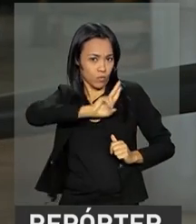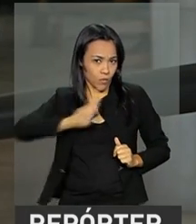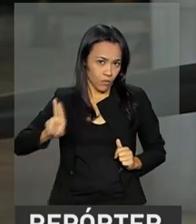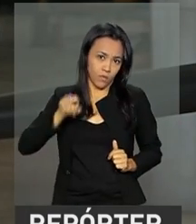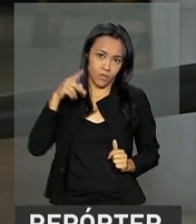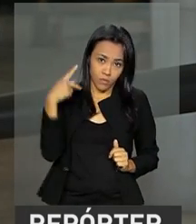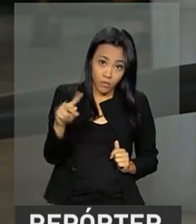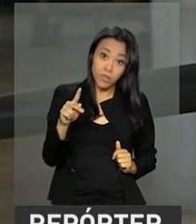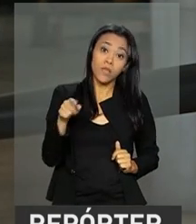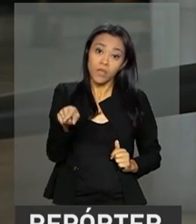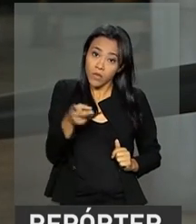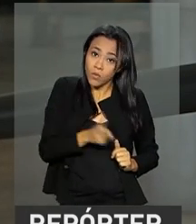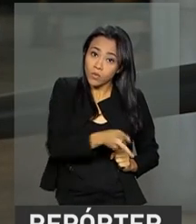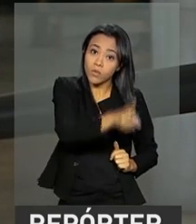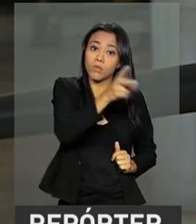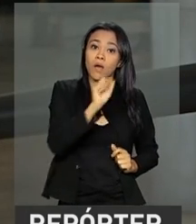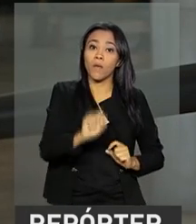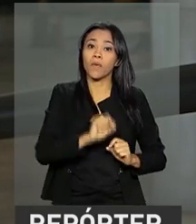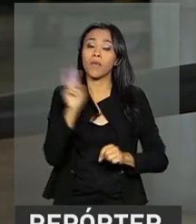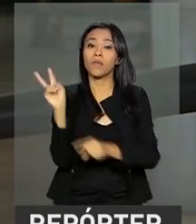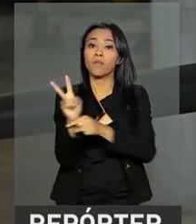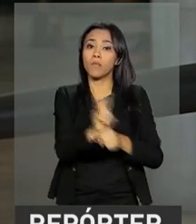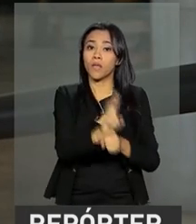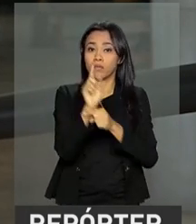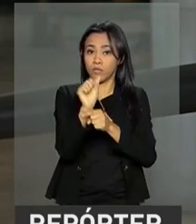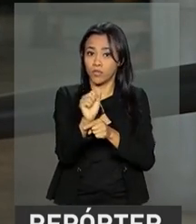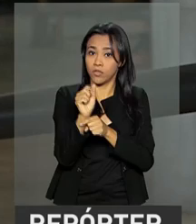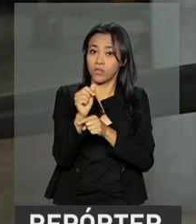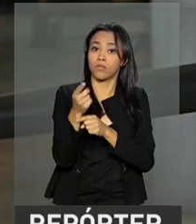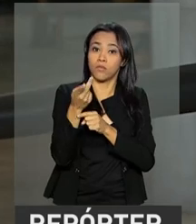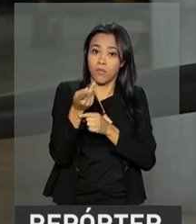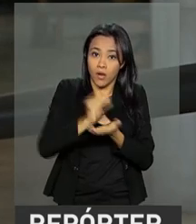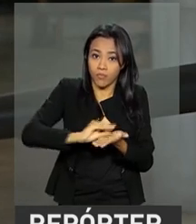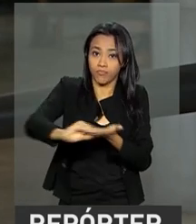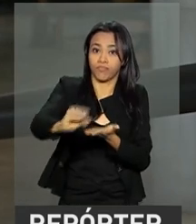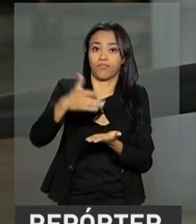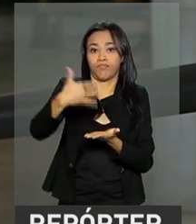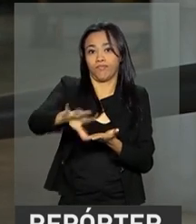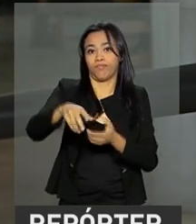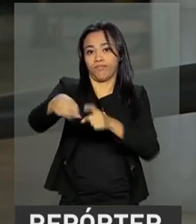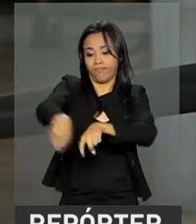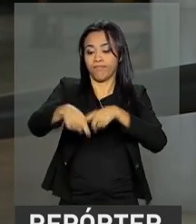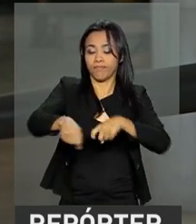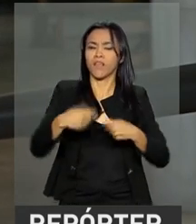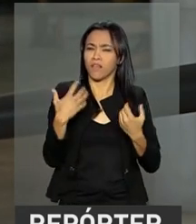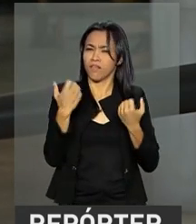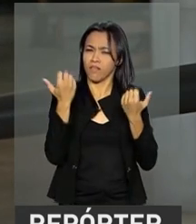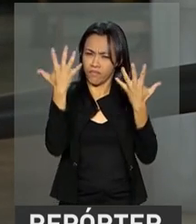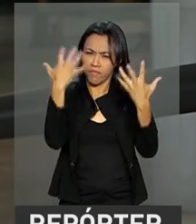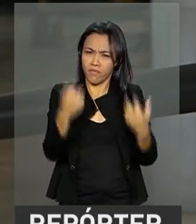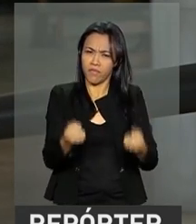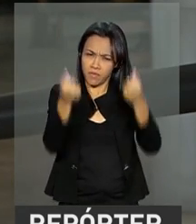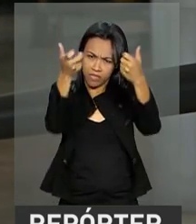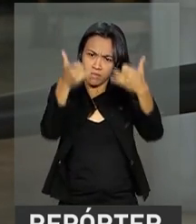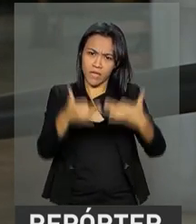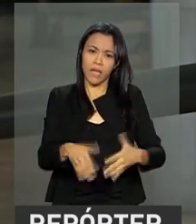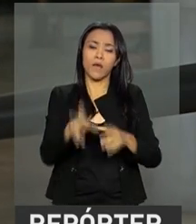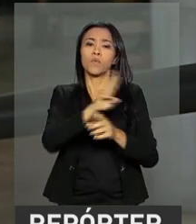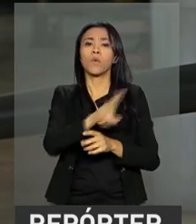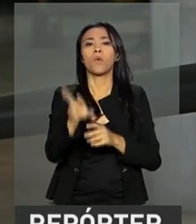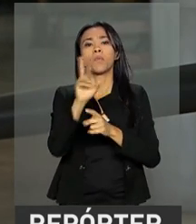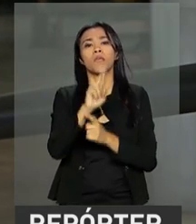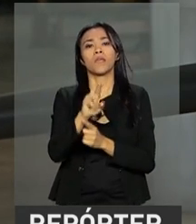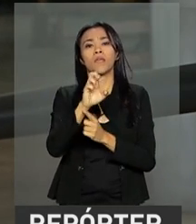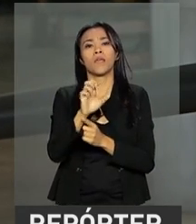continuar a ter a disponibilidade de crédito para financiamentos vamos entender um pouco mais do refis rural na